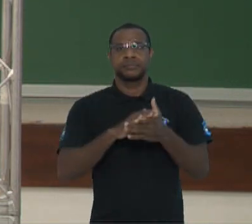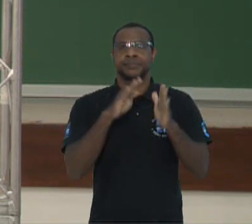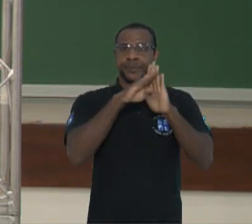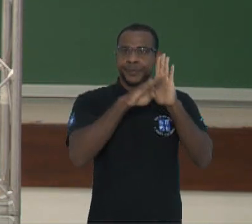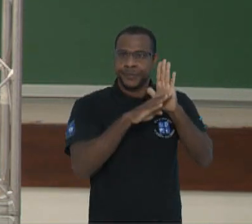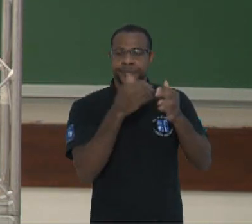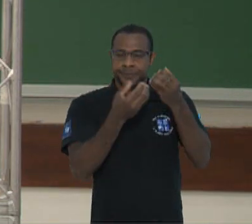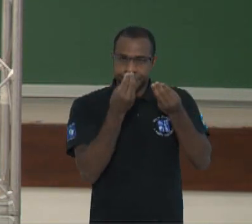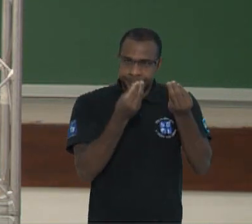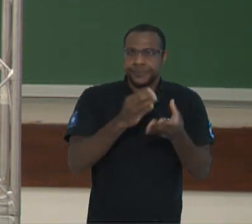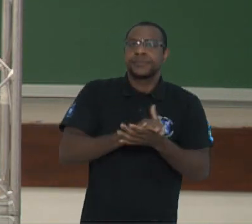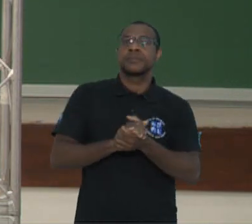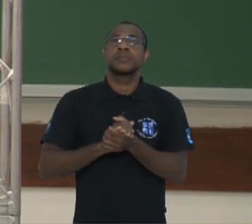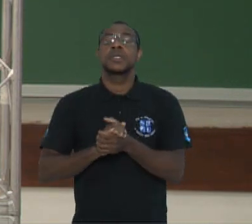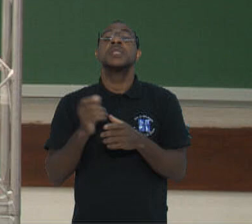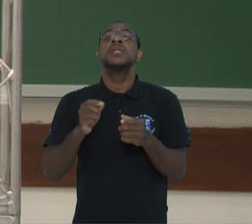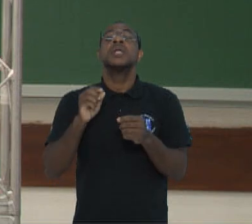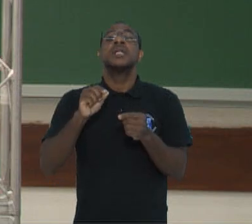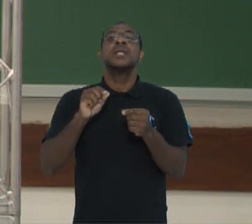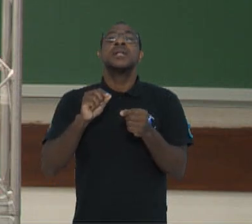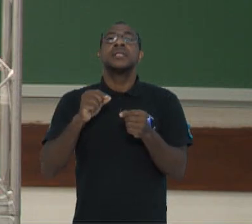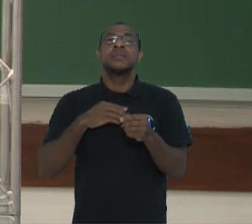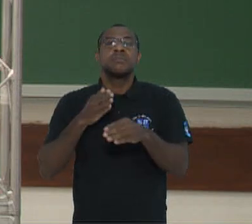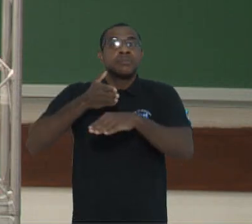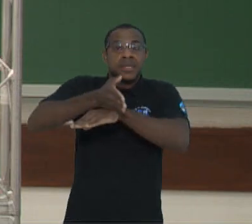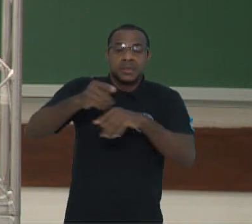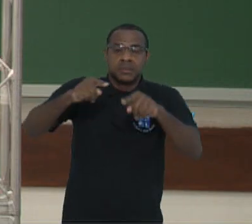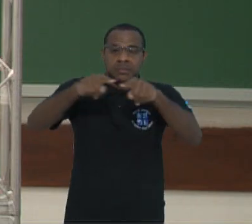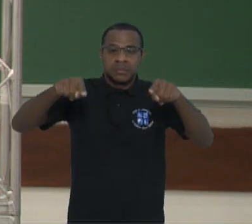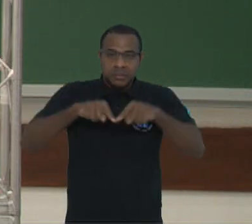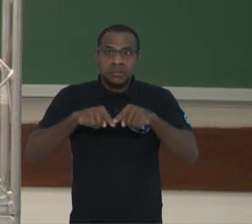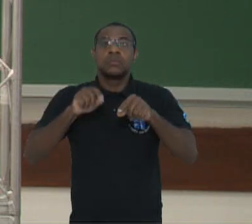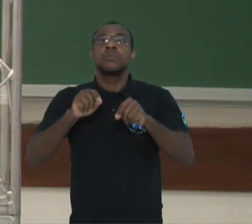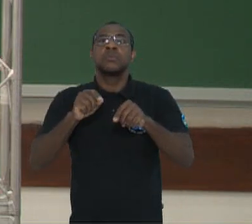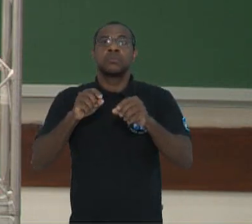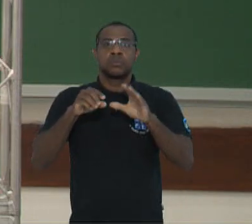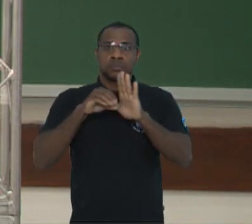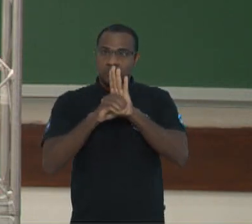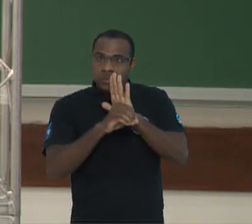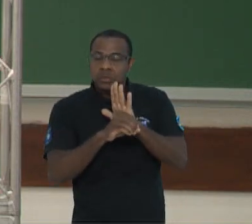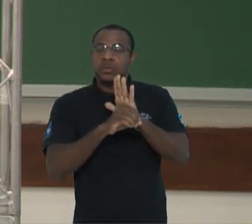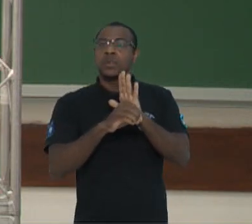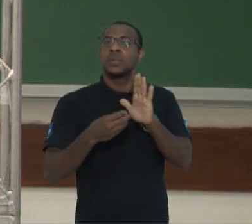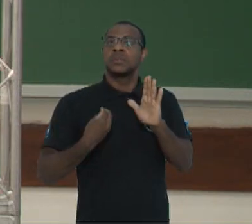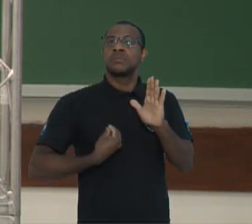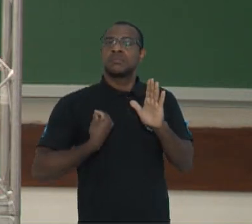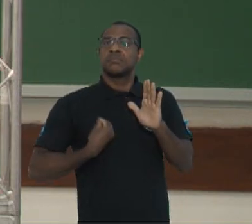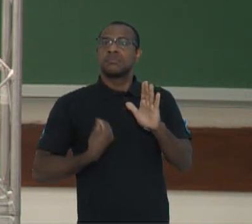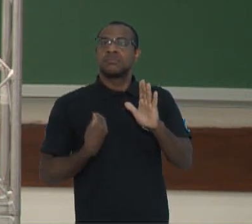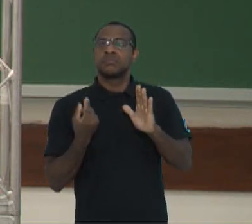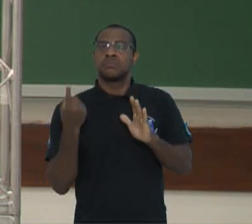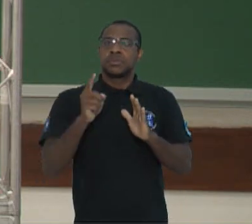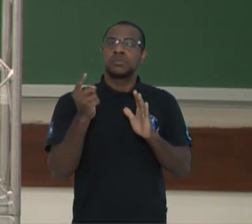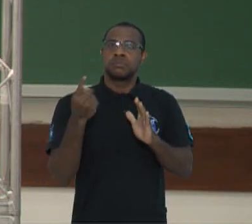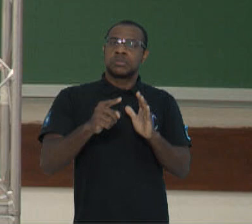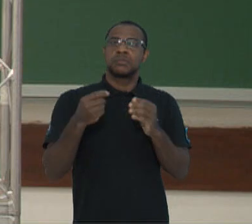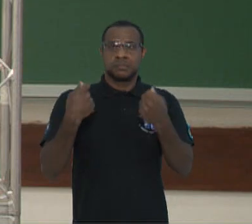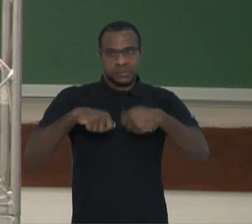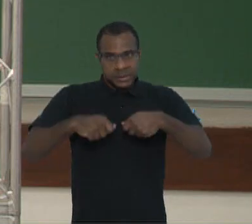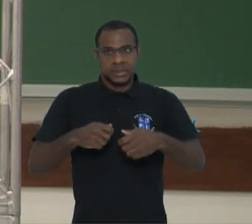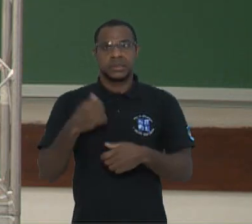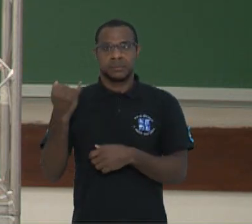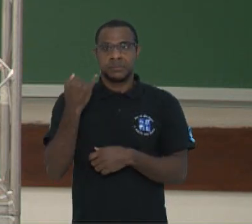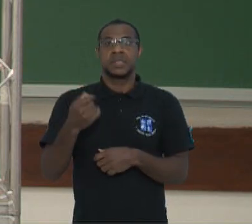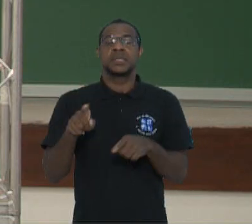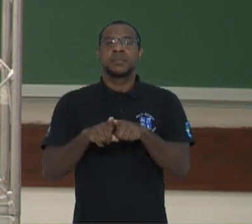está fazendo as atividades pelo aplicativo, lembrem de registrar a chamada. É só uma atividadezinha que tem lá, responde a atividade e